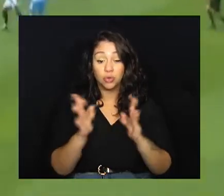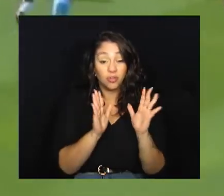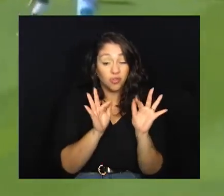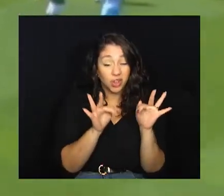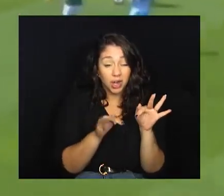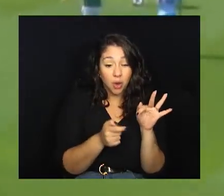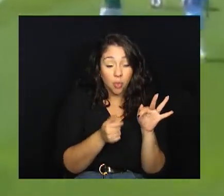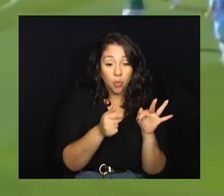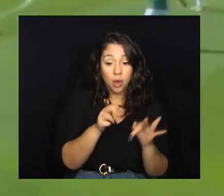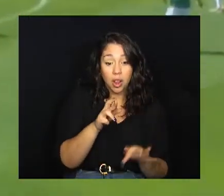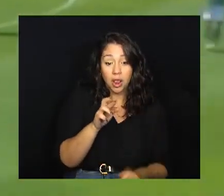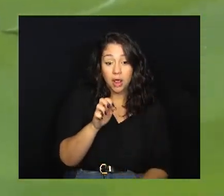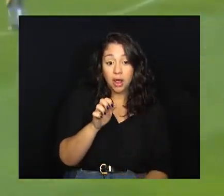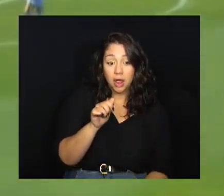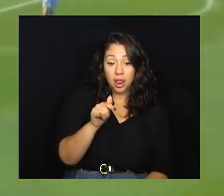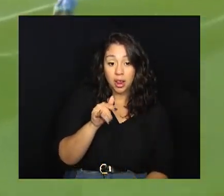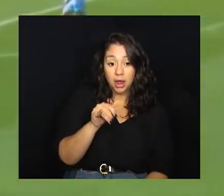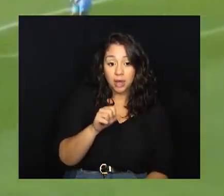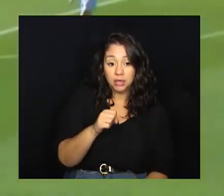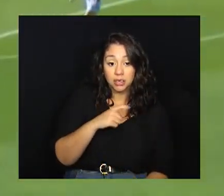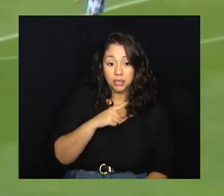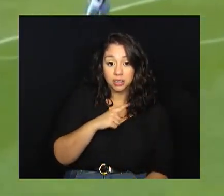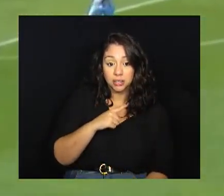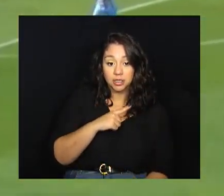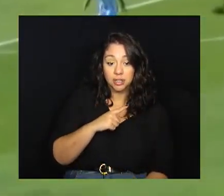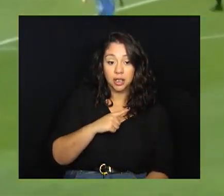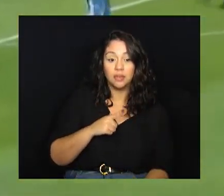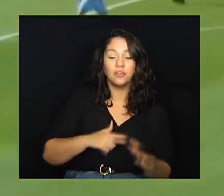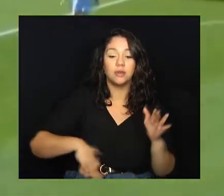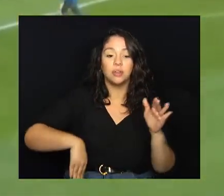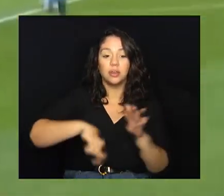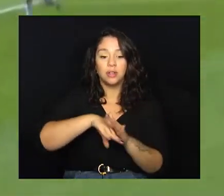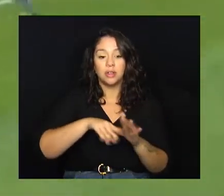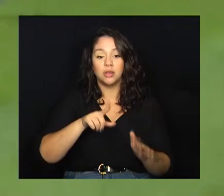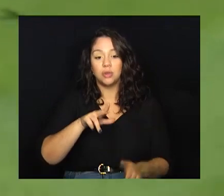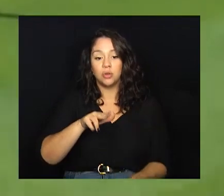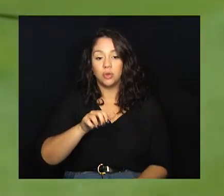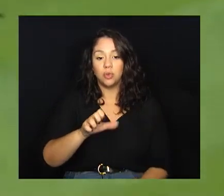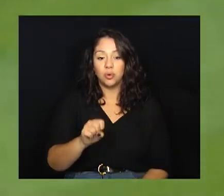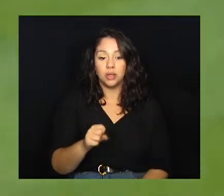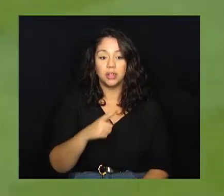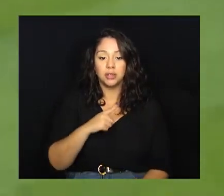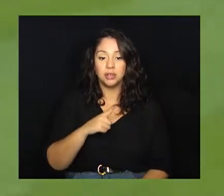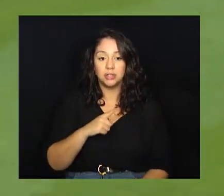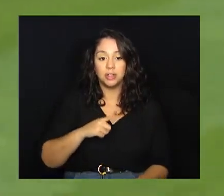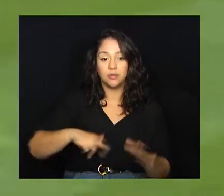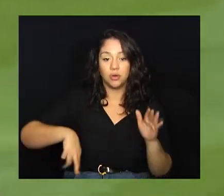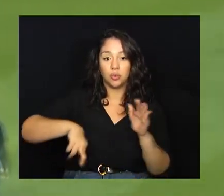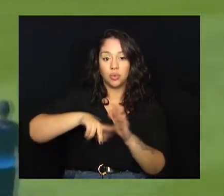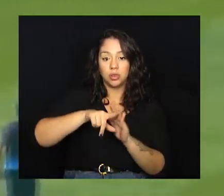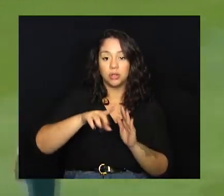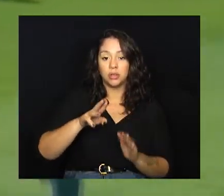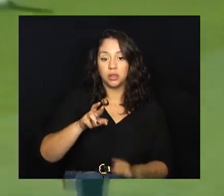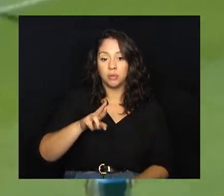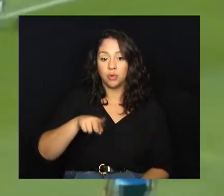Régis cobrou falta curta para Lucas Araújo o meio-campo cruzou